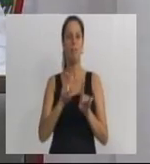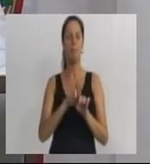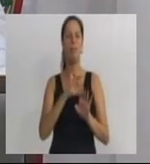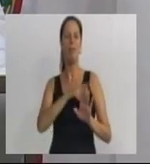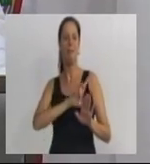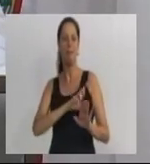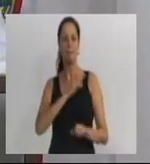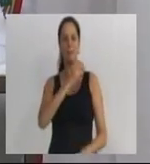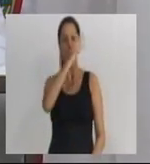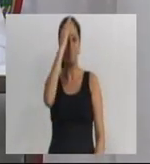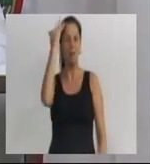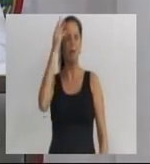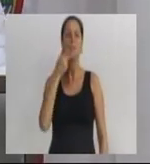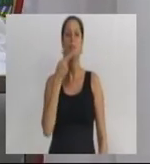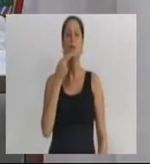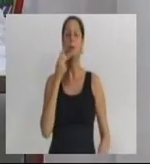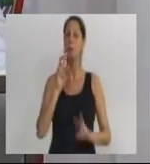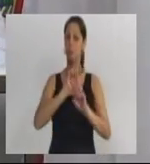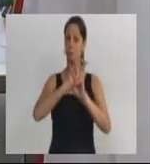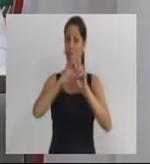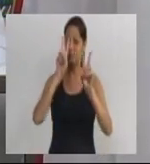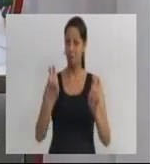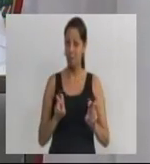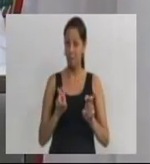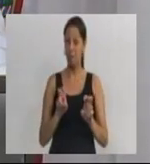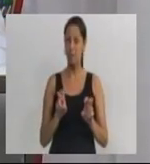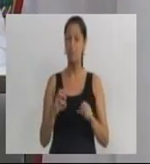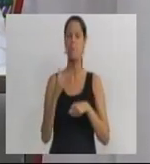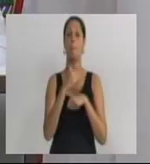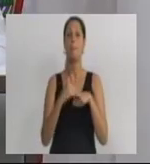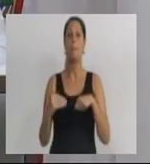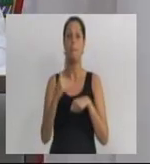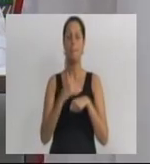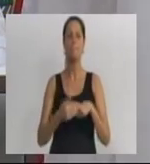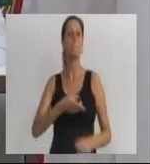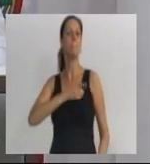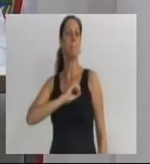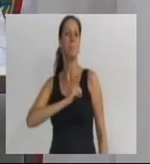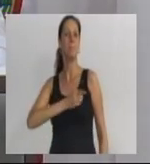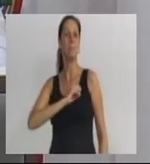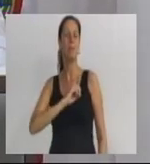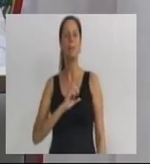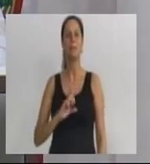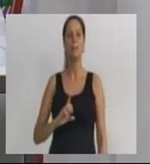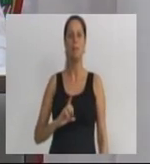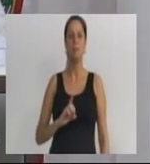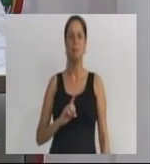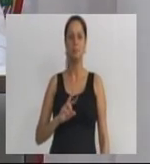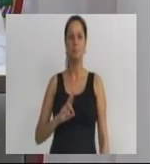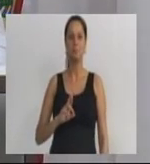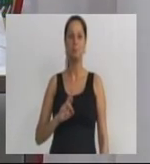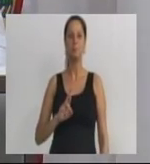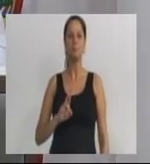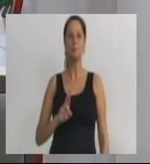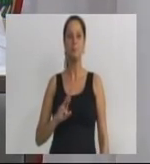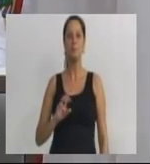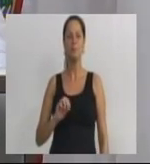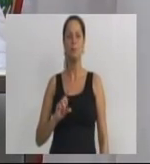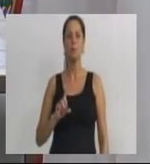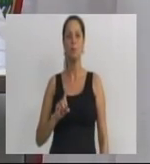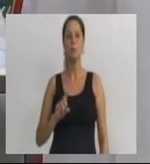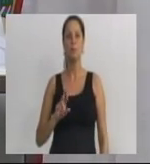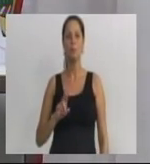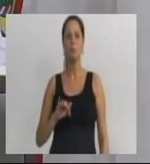Mário Delbrando, quando fez referência ao nosso querido delegado regional de polícia, doutor Rodrigo Marquete, que também